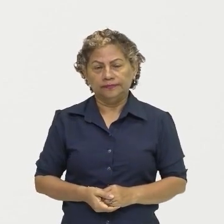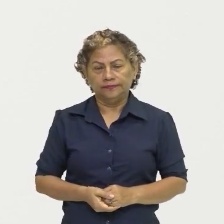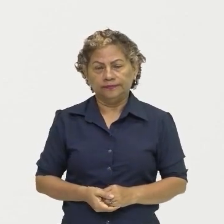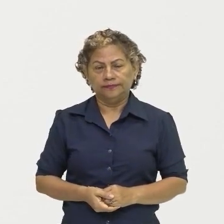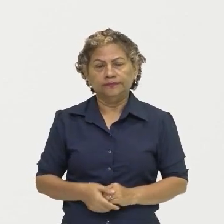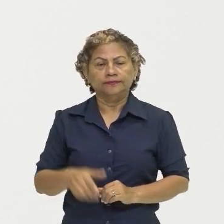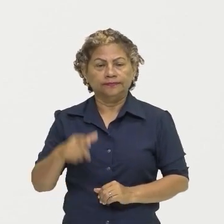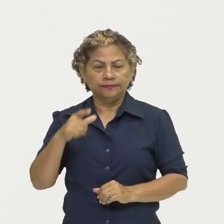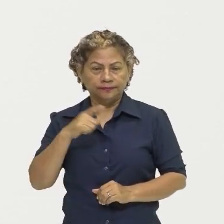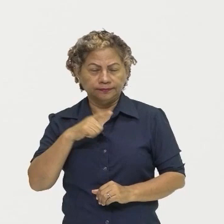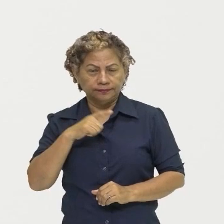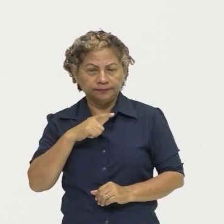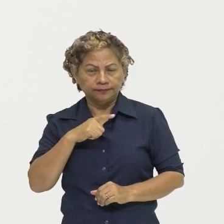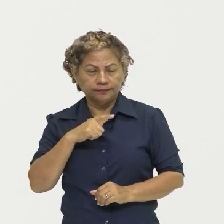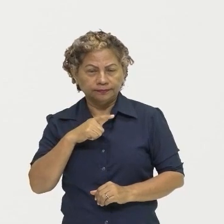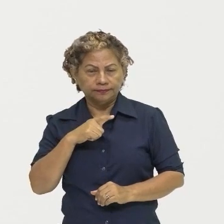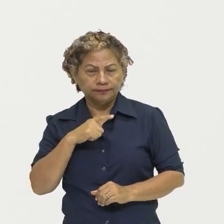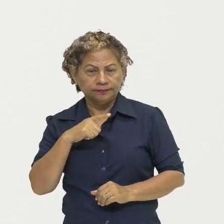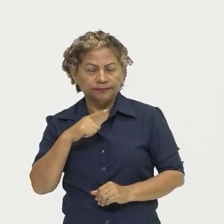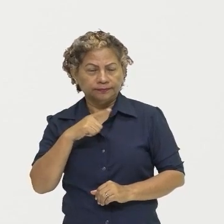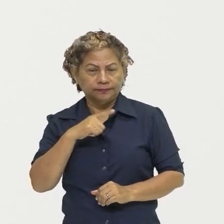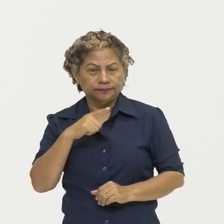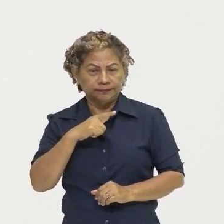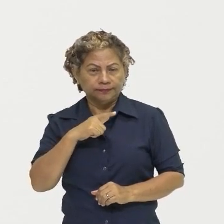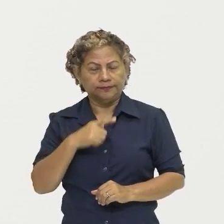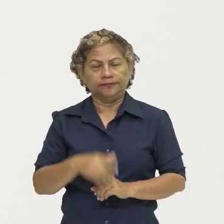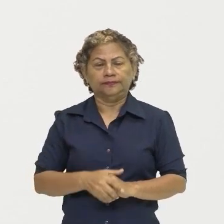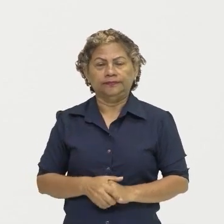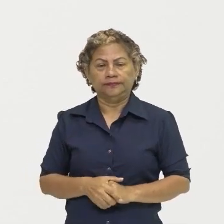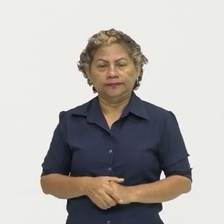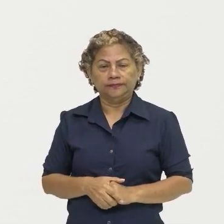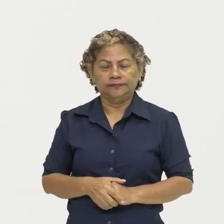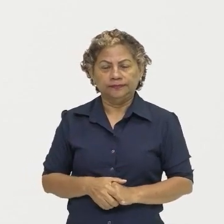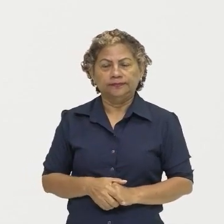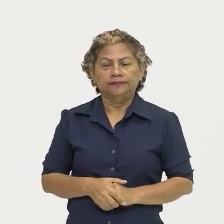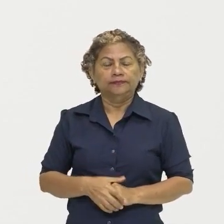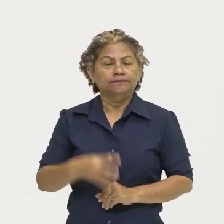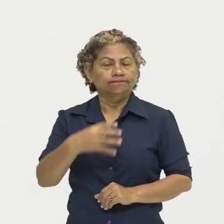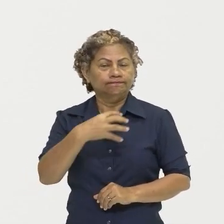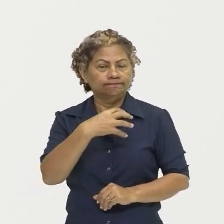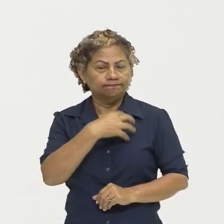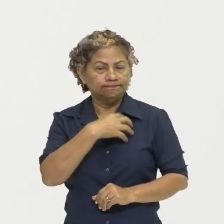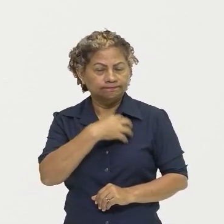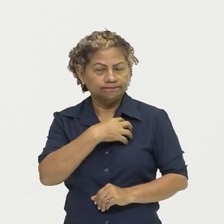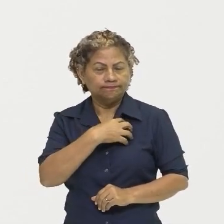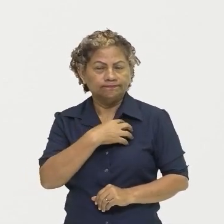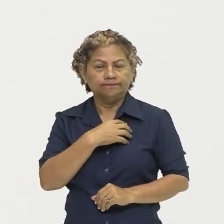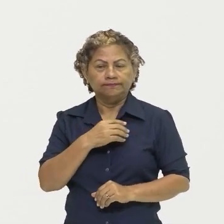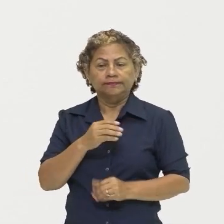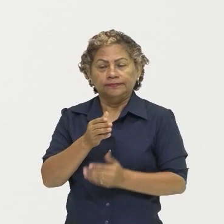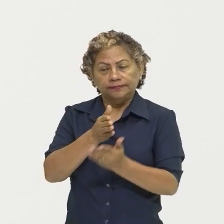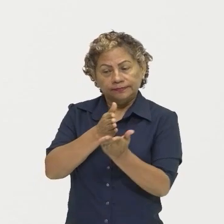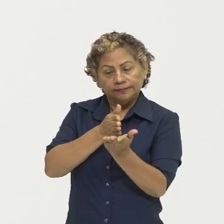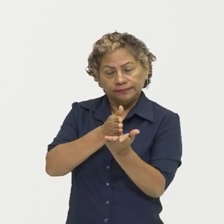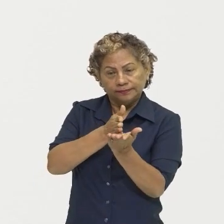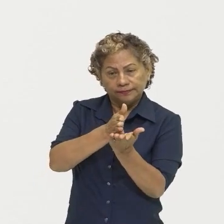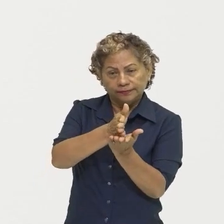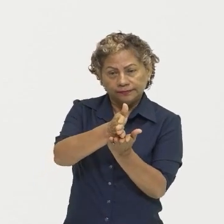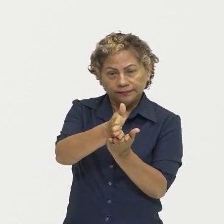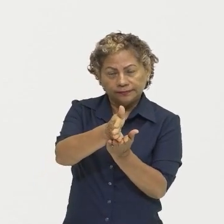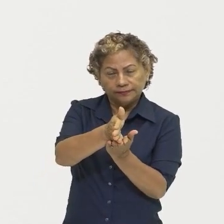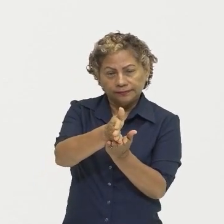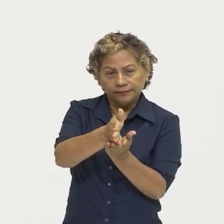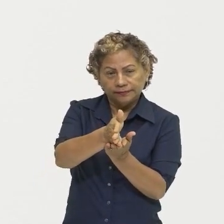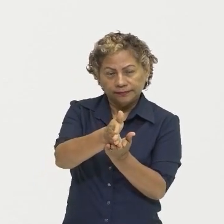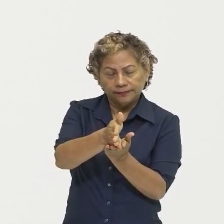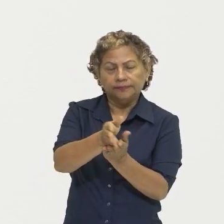caracterizado por possuir, olha aqui, um sentido, uma direção e um